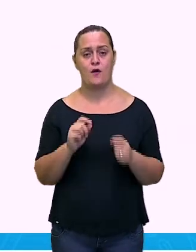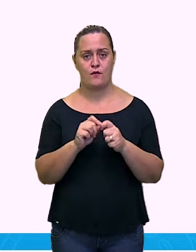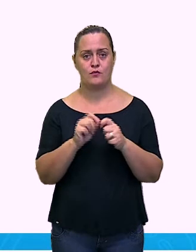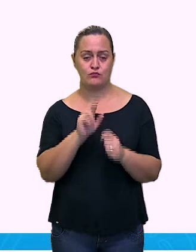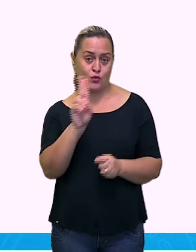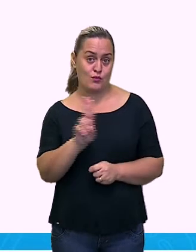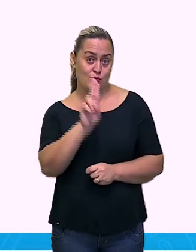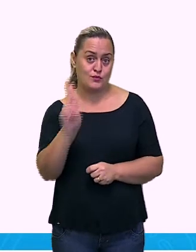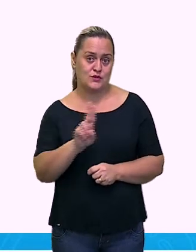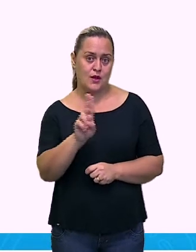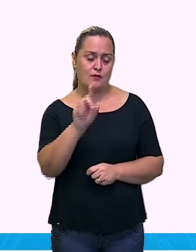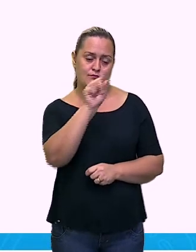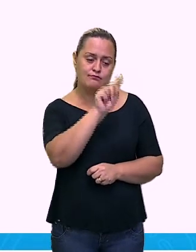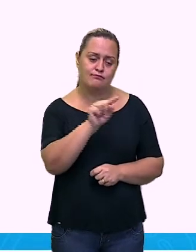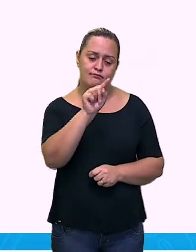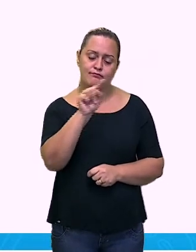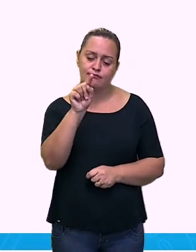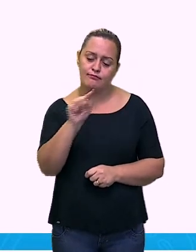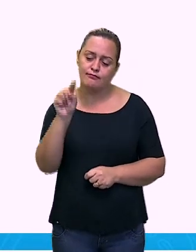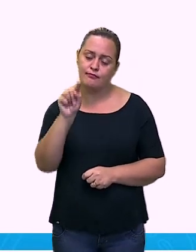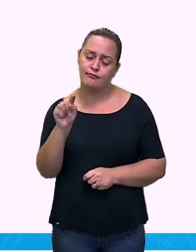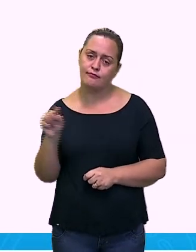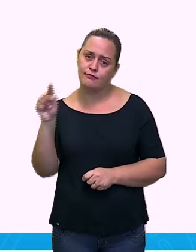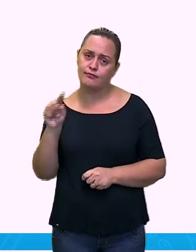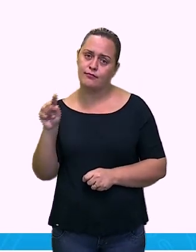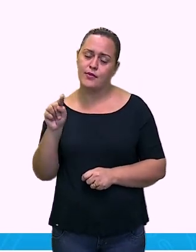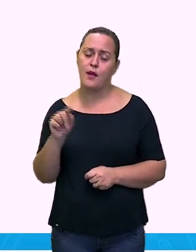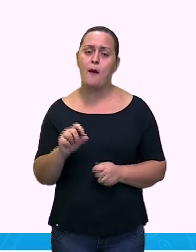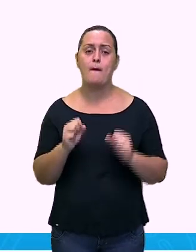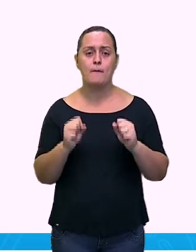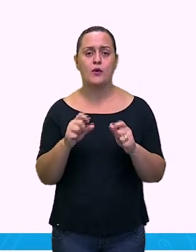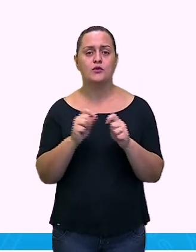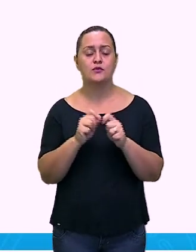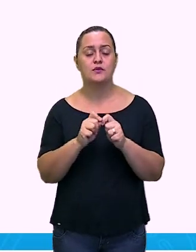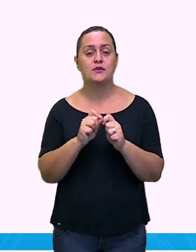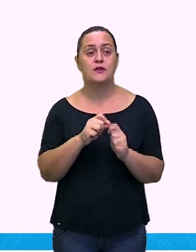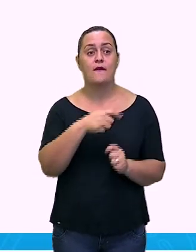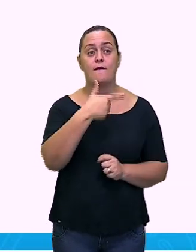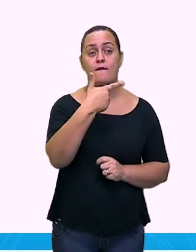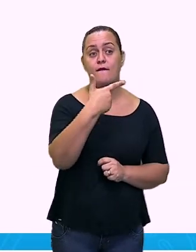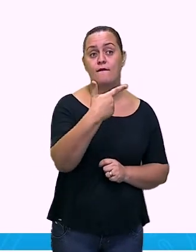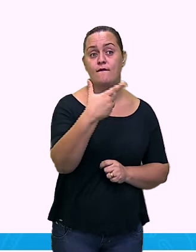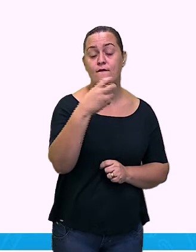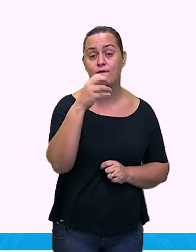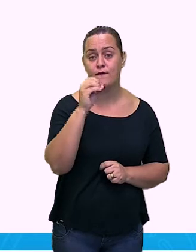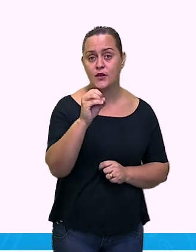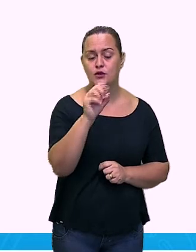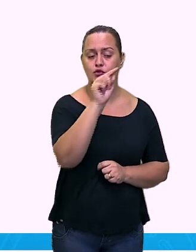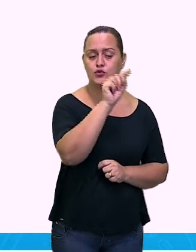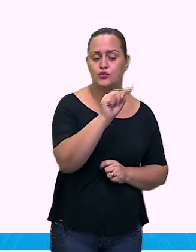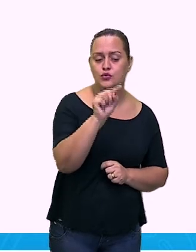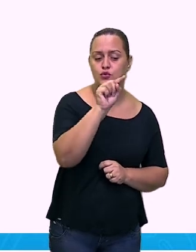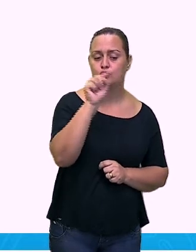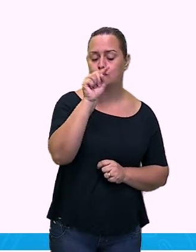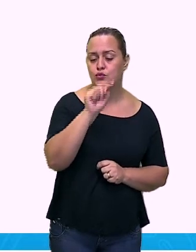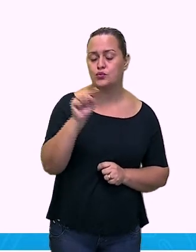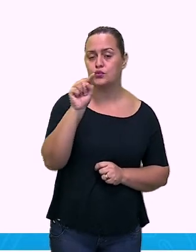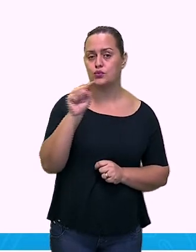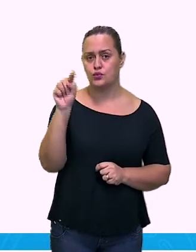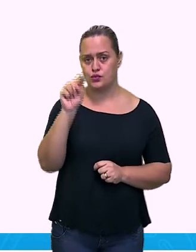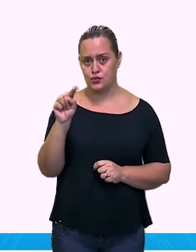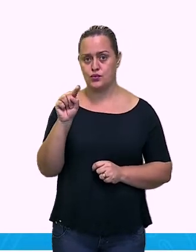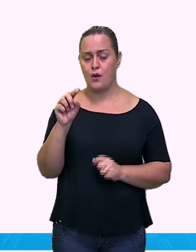bolinhas só um dois três quatro cinco seis sete